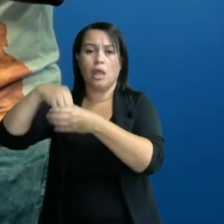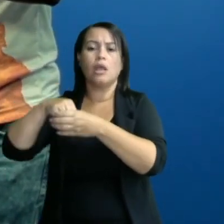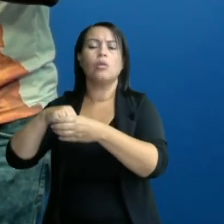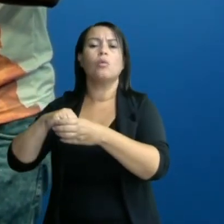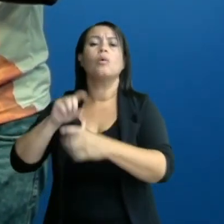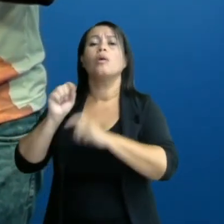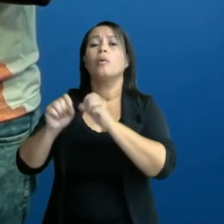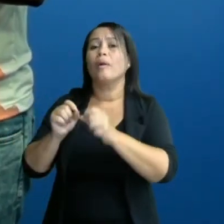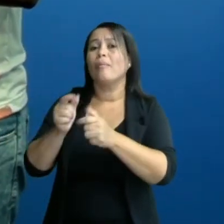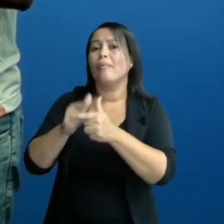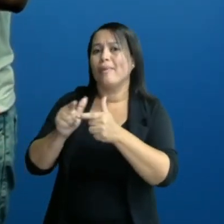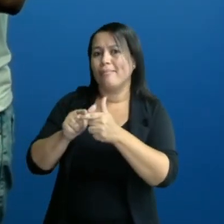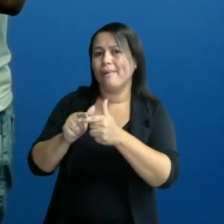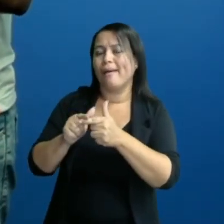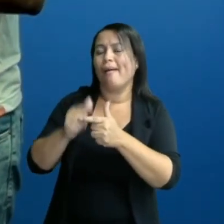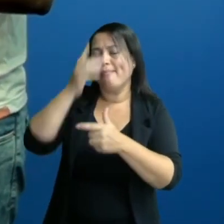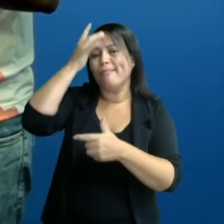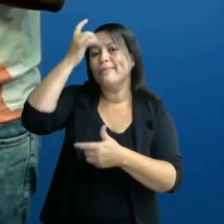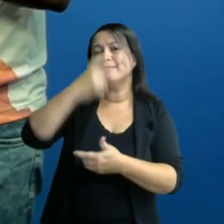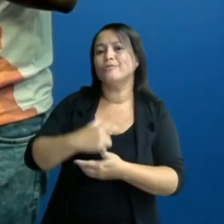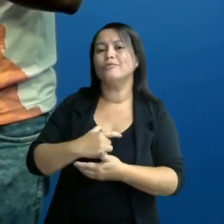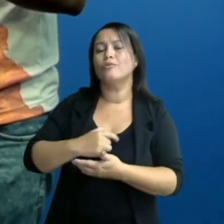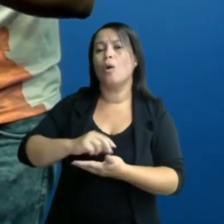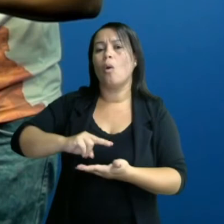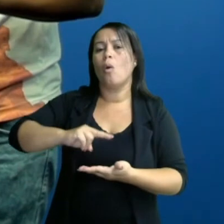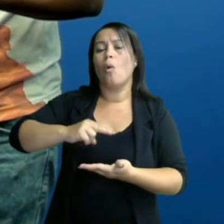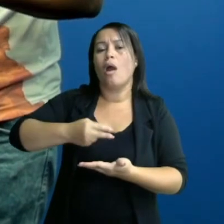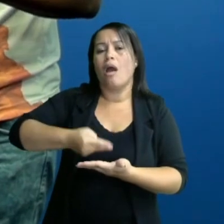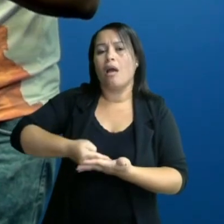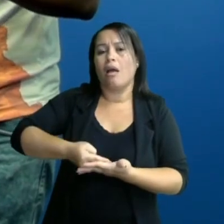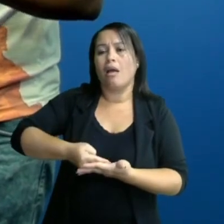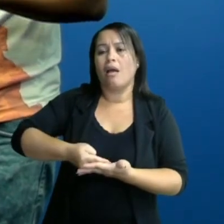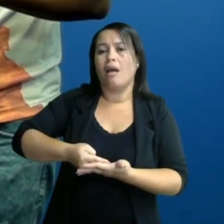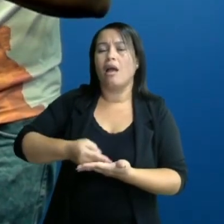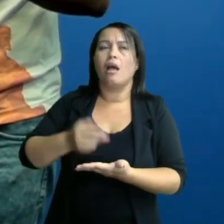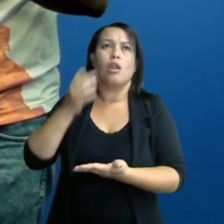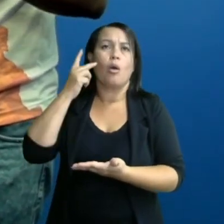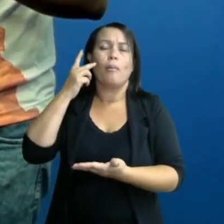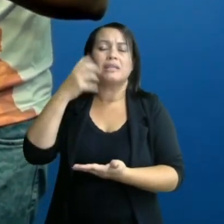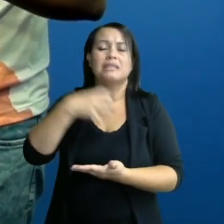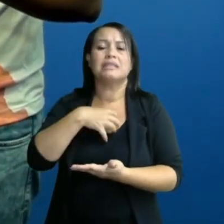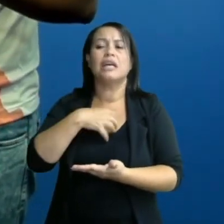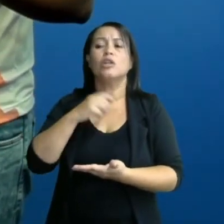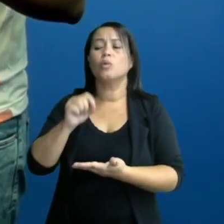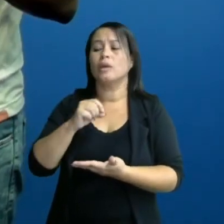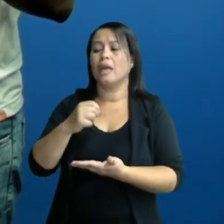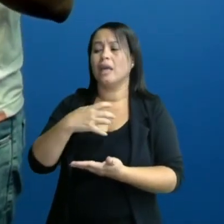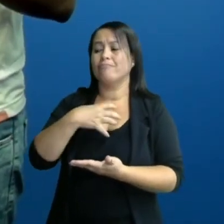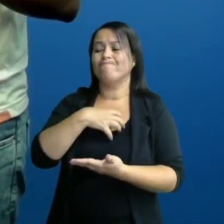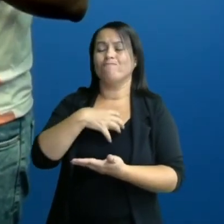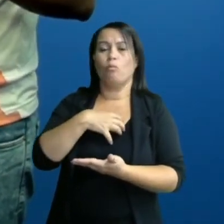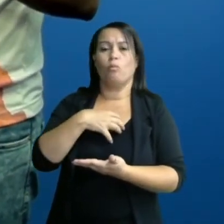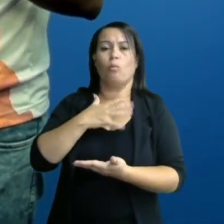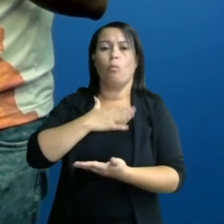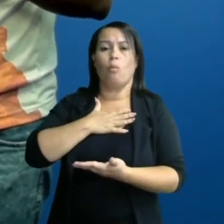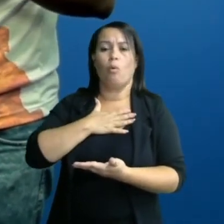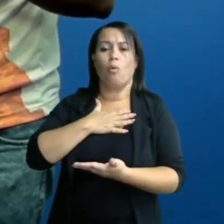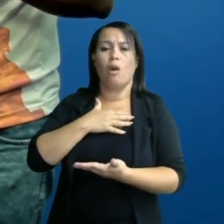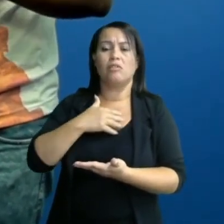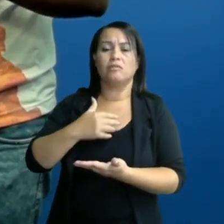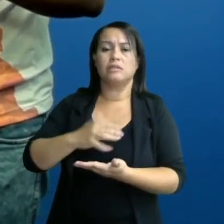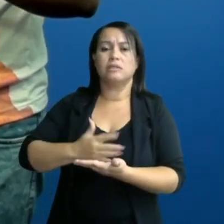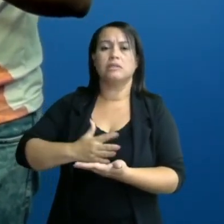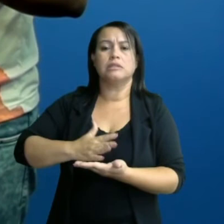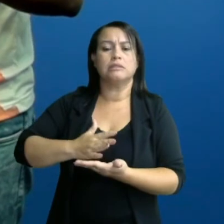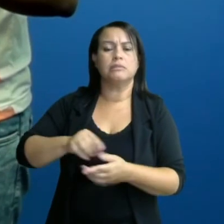resulta na convulsão. Então essa convulsão, a pessoa ela tem movimentos